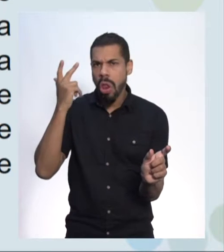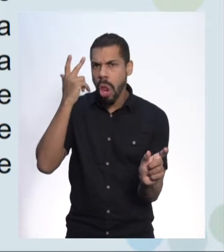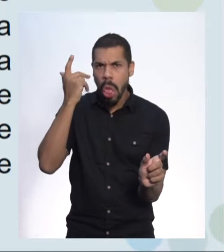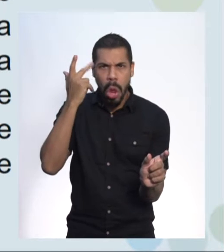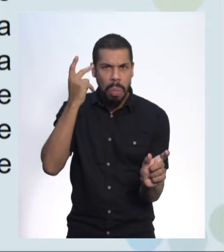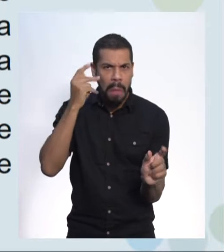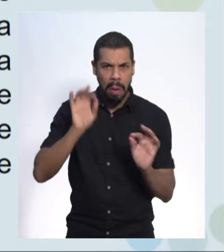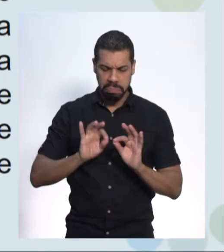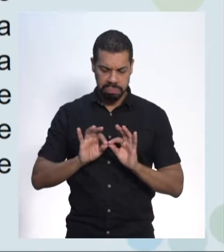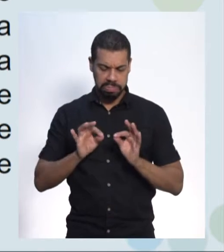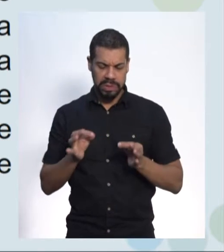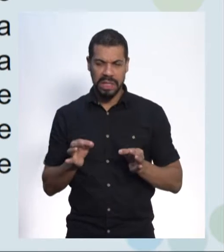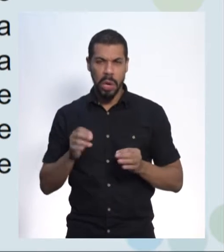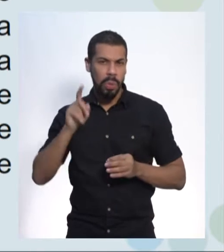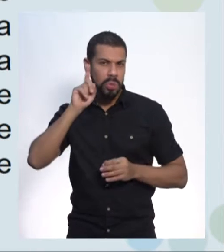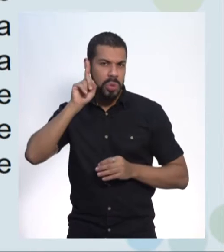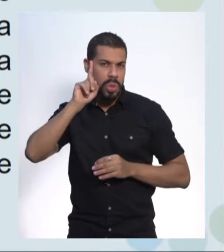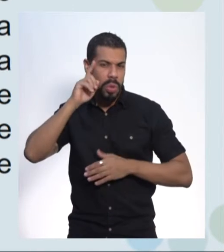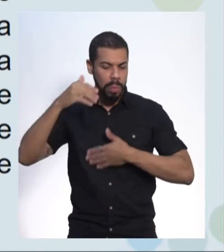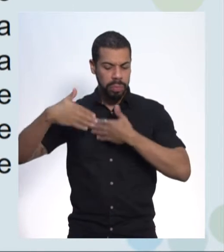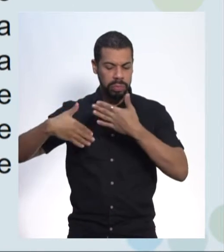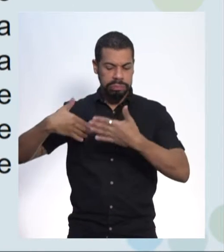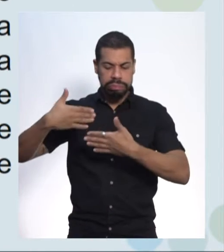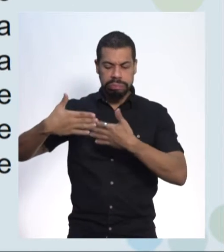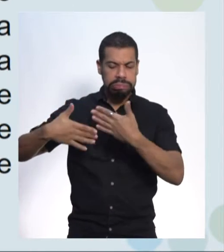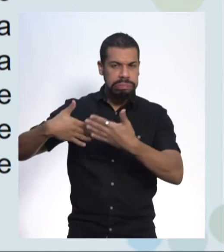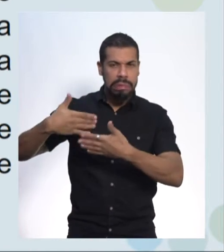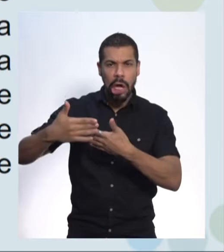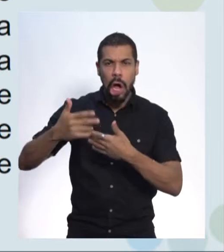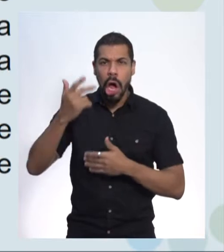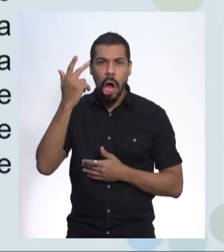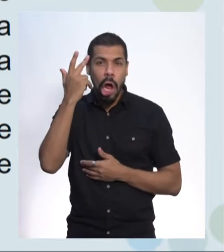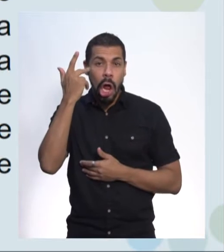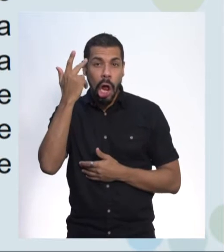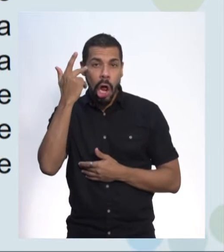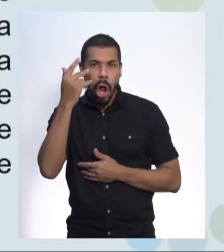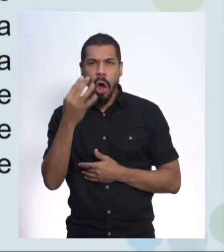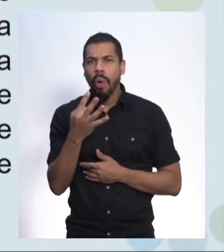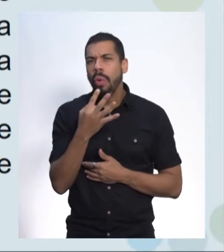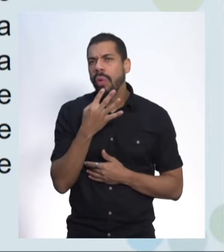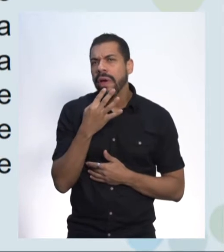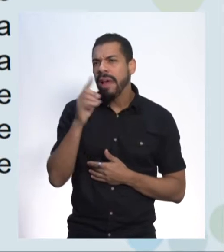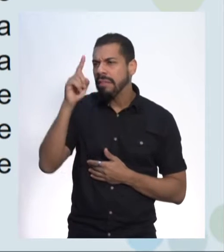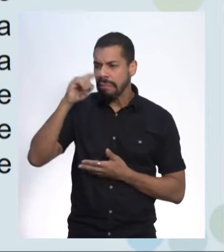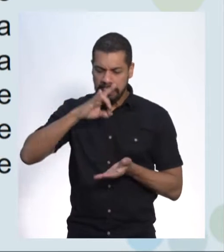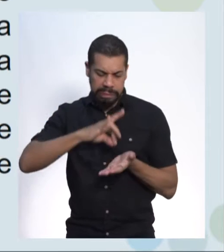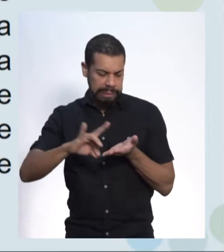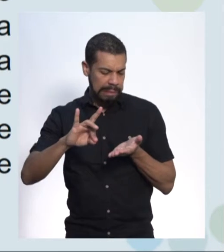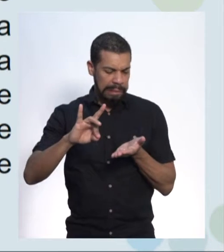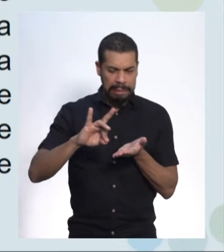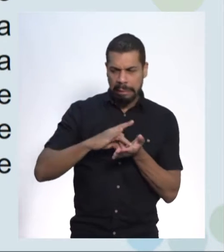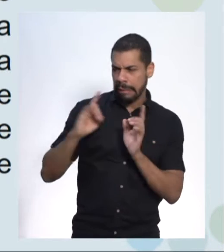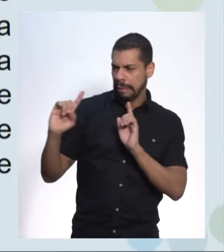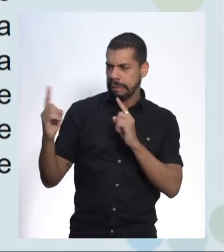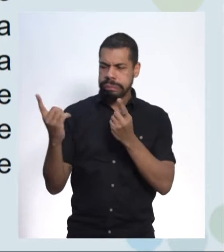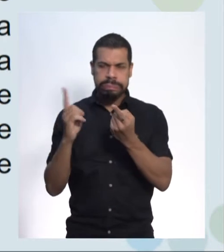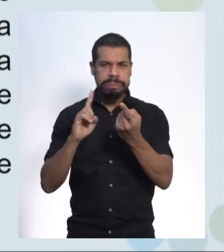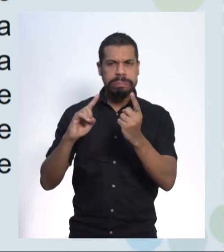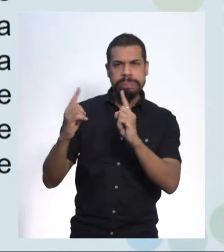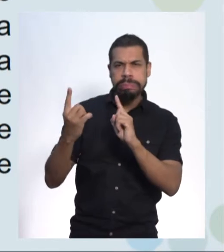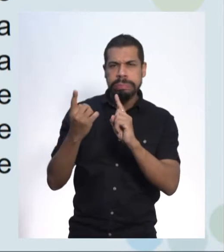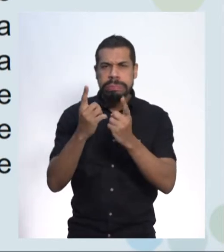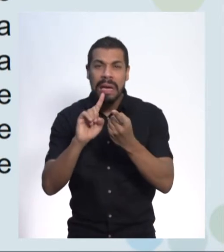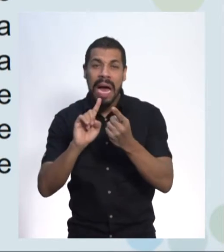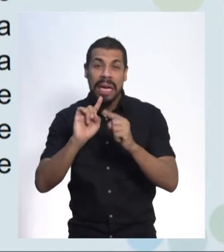que parte do seu dia a dia, corriqueiro e normal, conhece inimigos, inicia descobertas de forças fabulosas